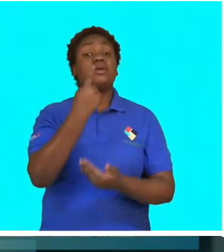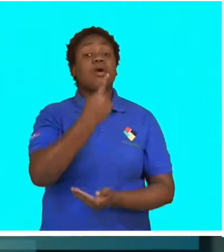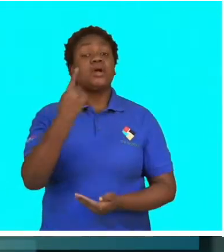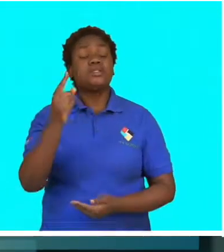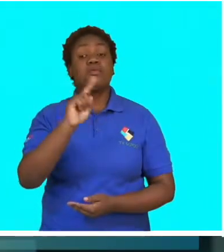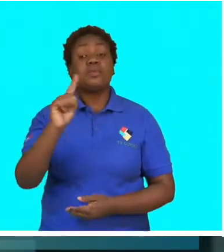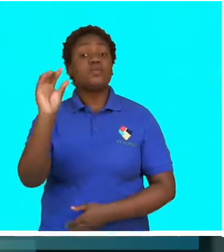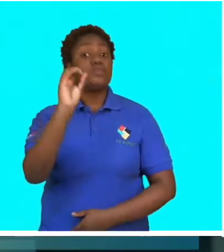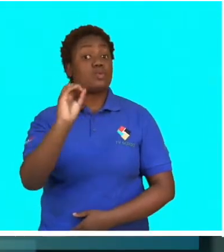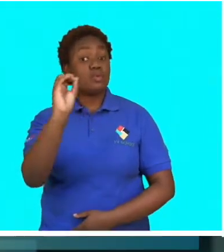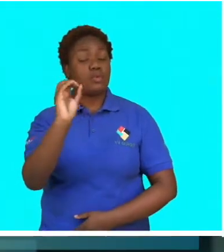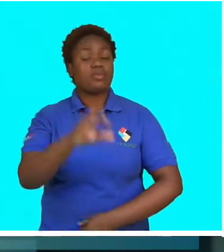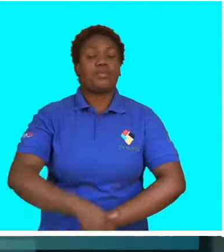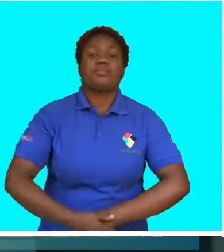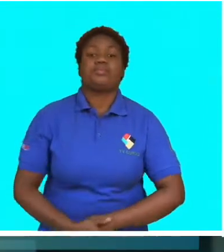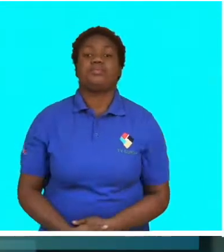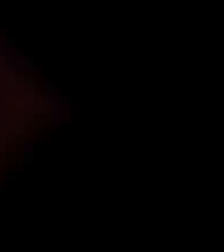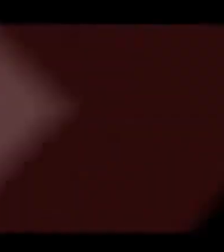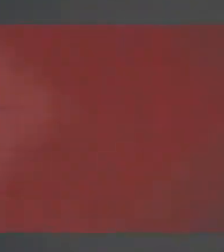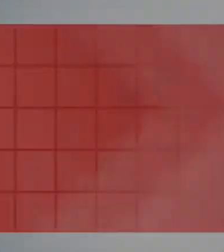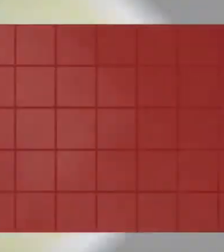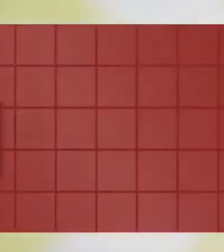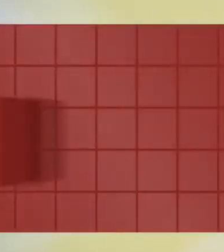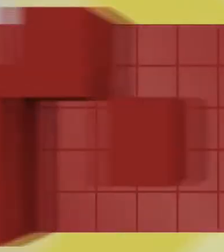celebra-se a 11 de outubro.